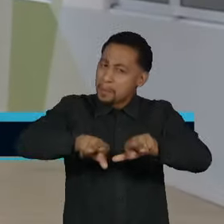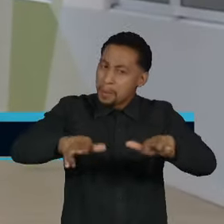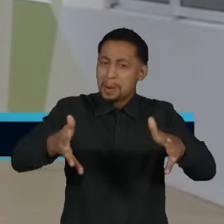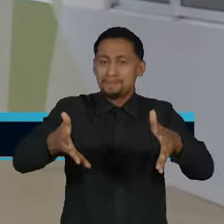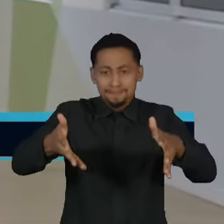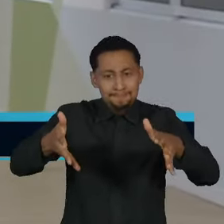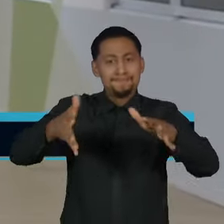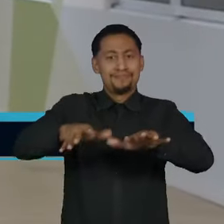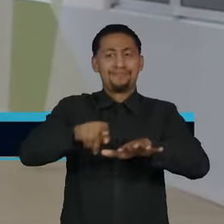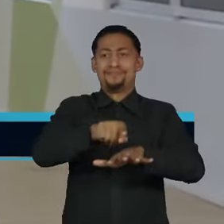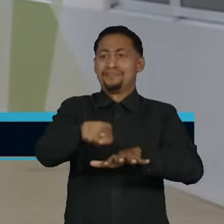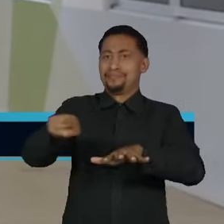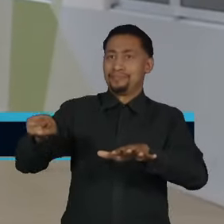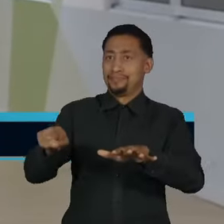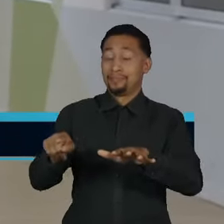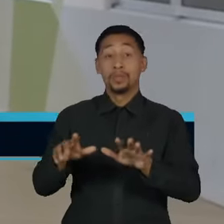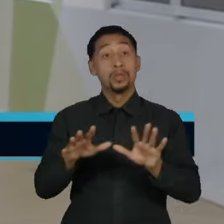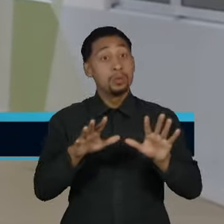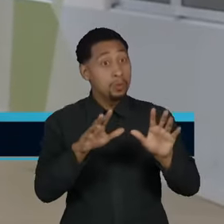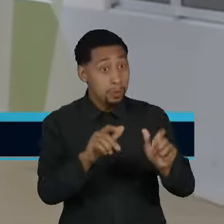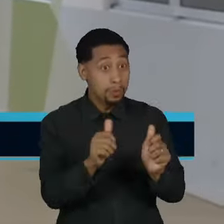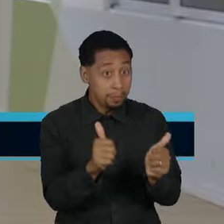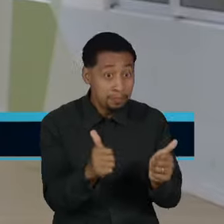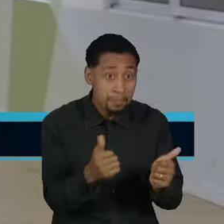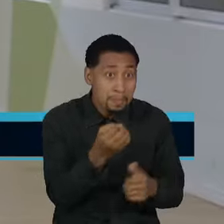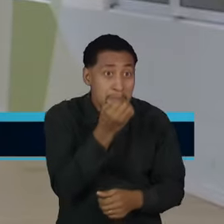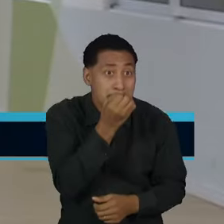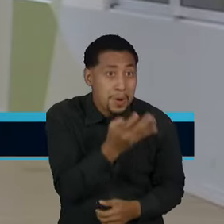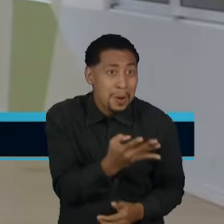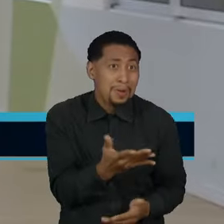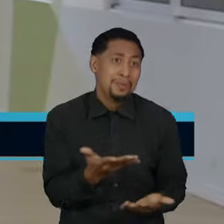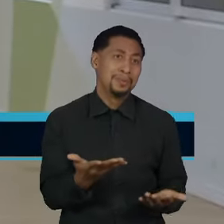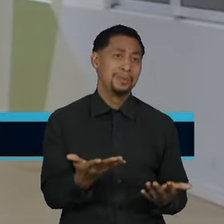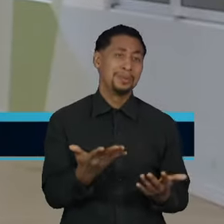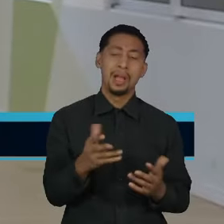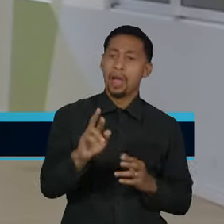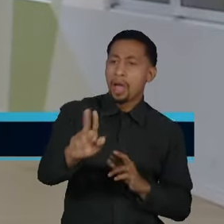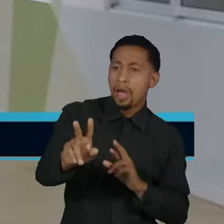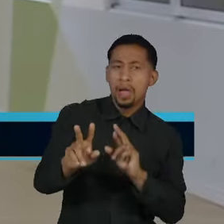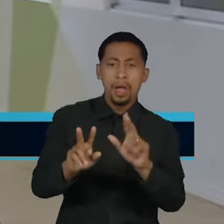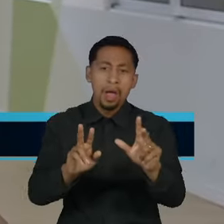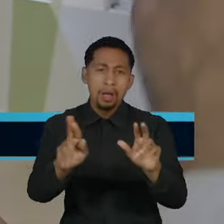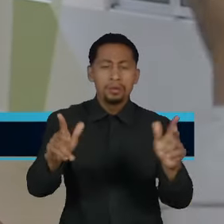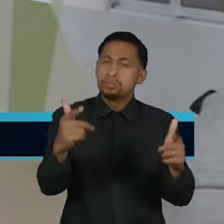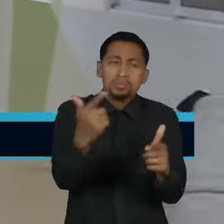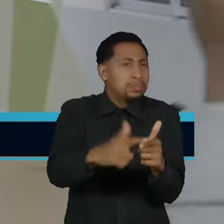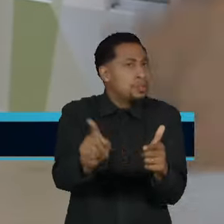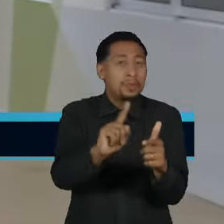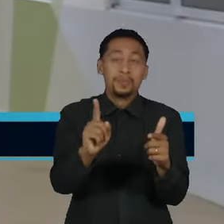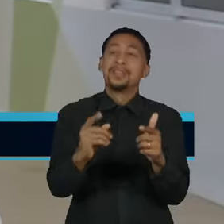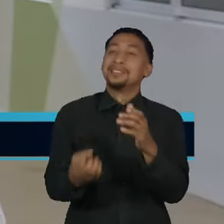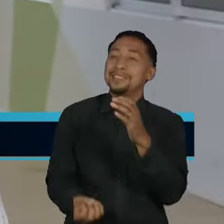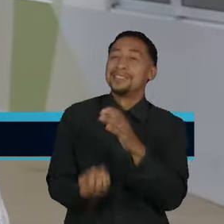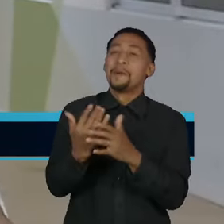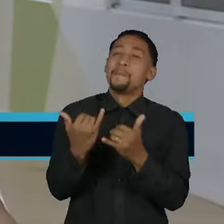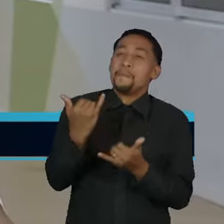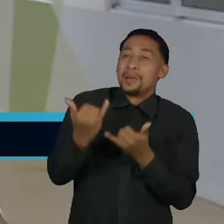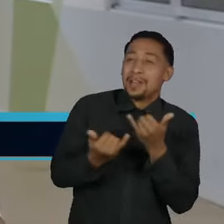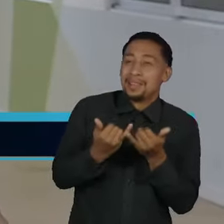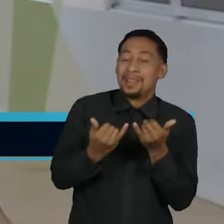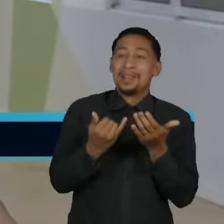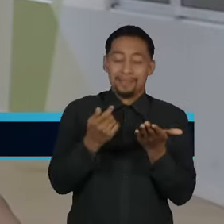ser bom e pode ser diferente. Então é esse o projeto. A gente cria correio elegante, gincanas, show